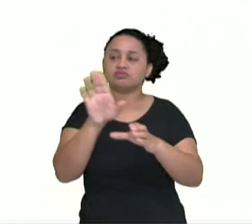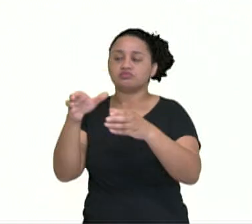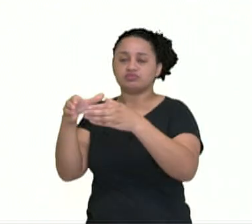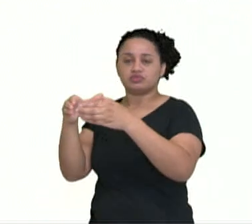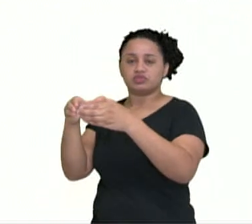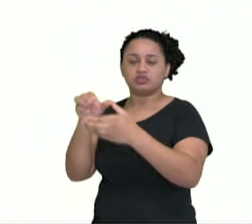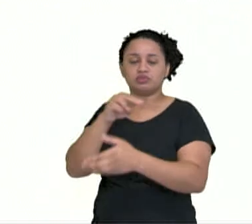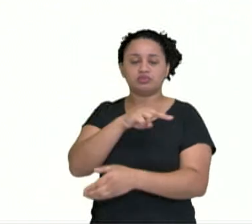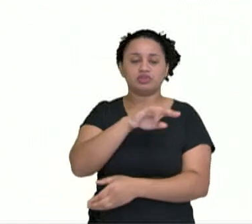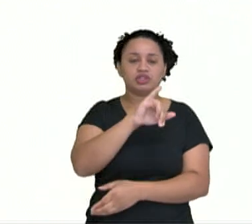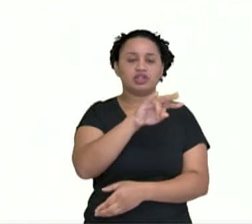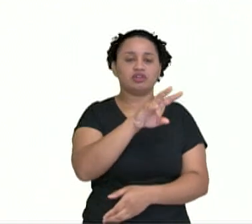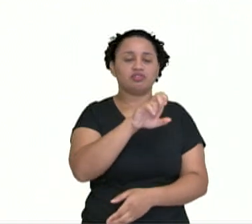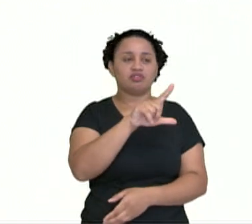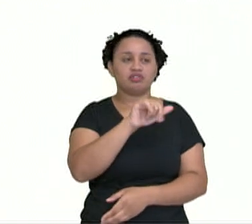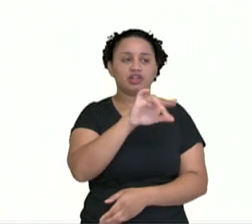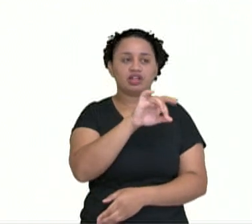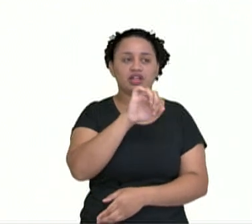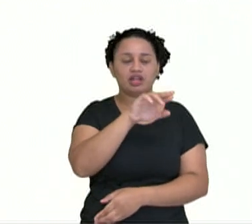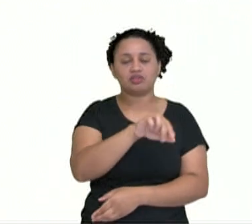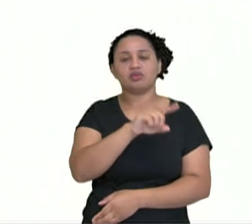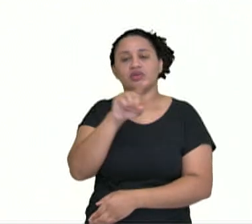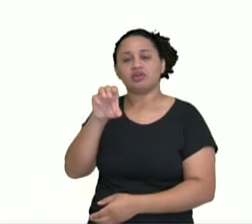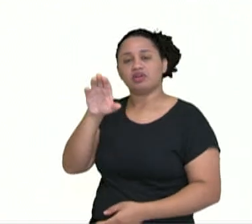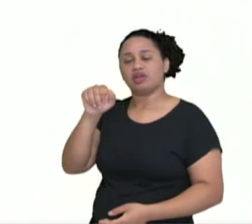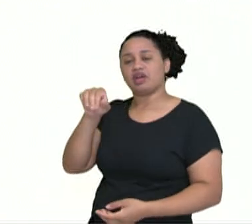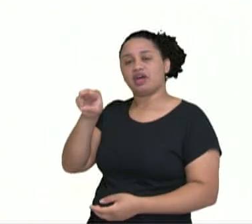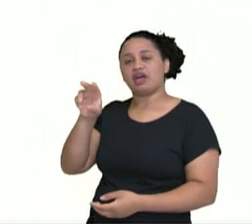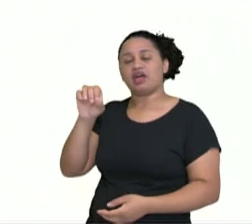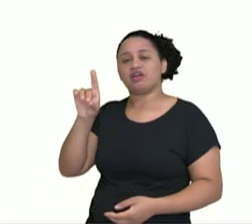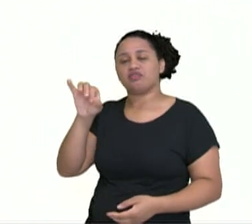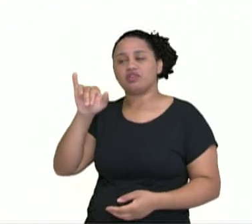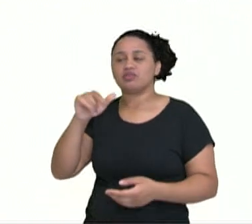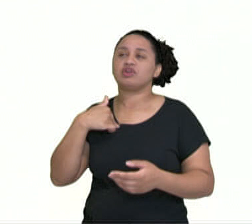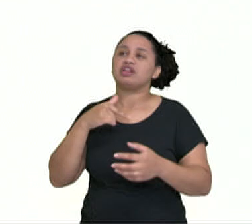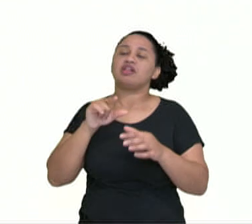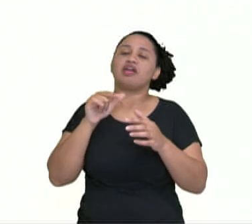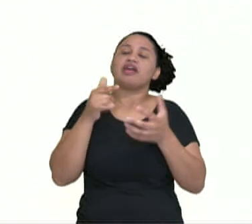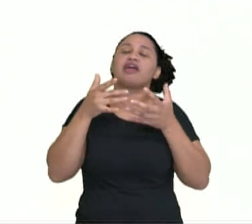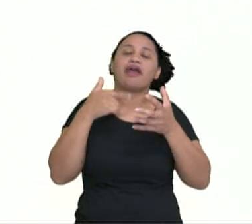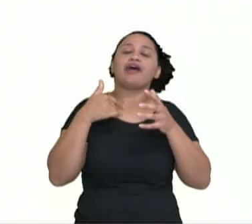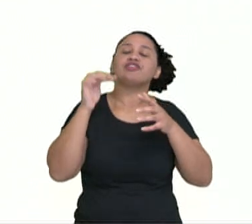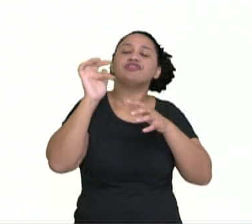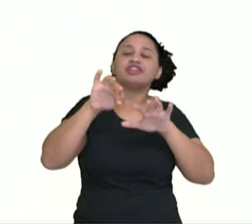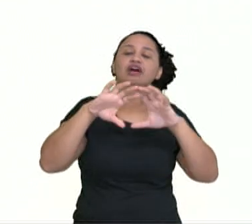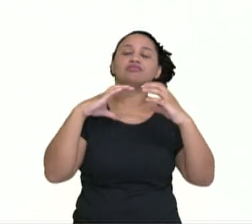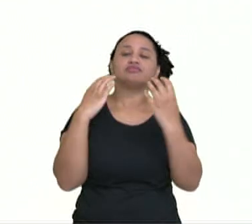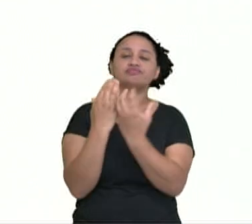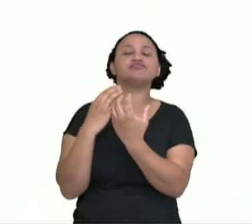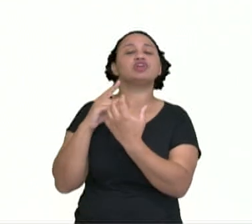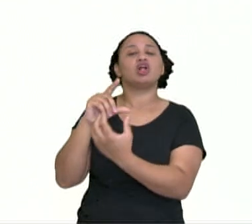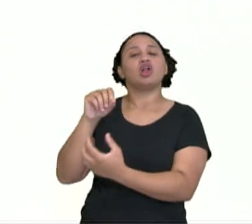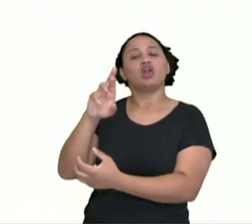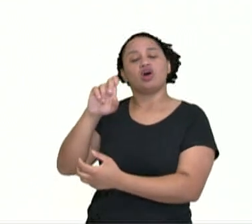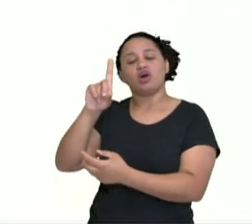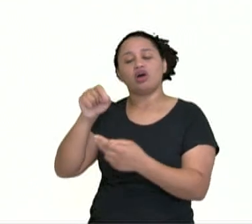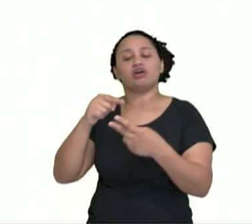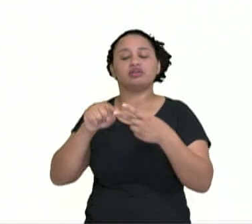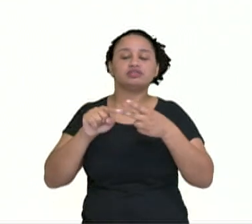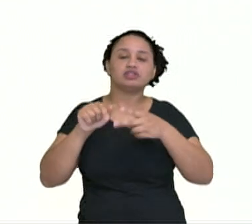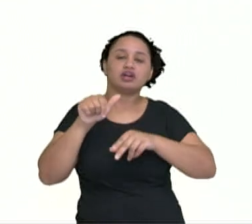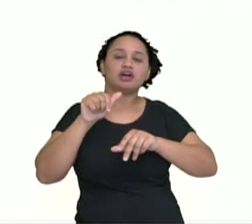essas revoltas vão acabar exigindo o fim da Câmara dos Lordes, vão acabar exigindo, né, uma reforma agrária,